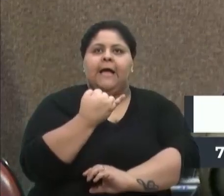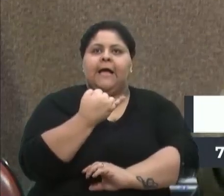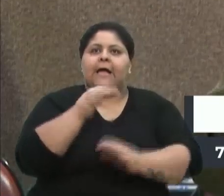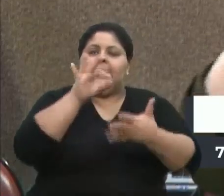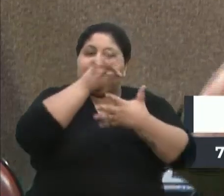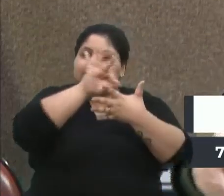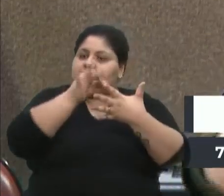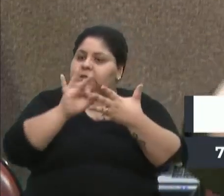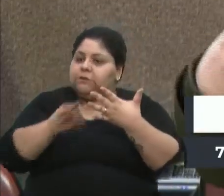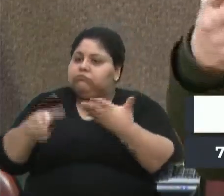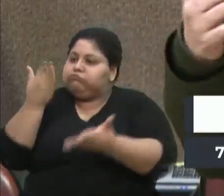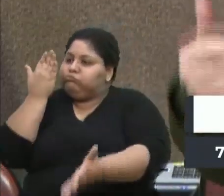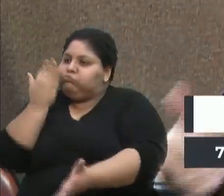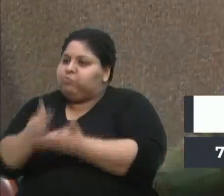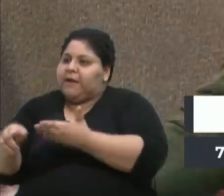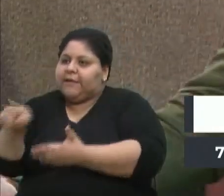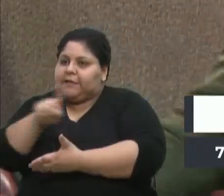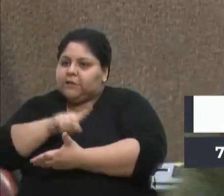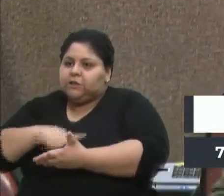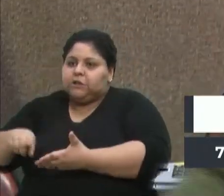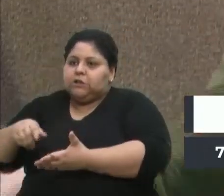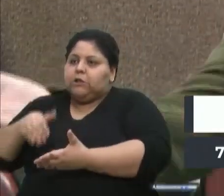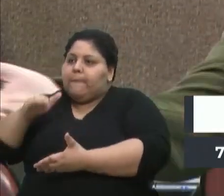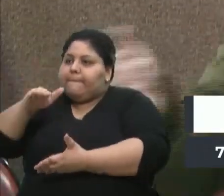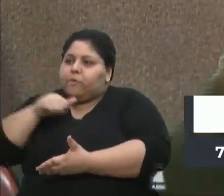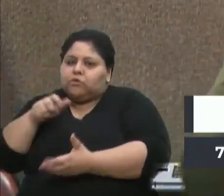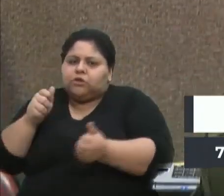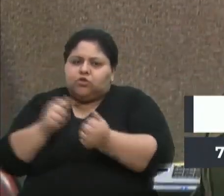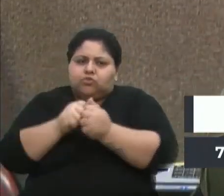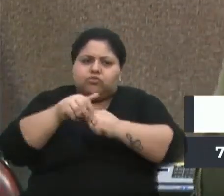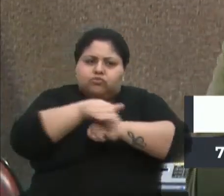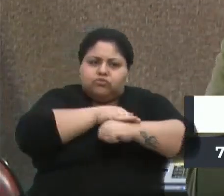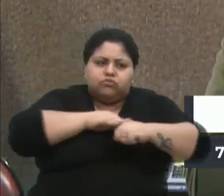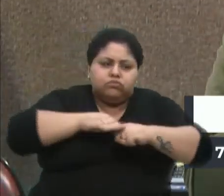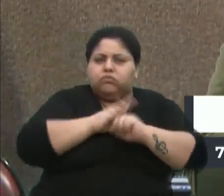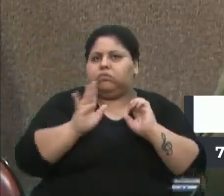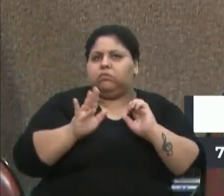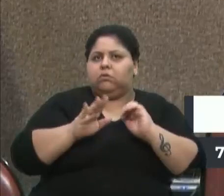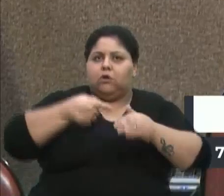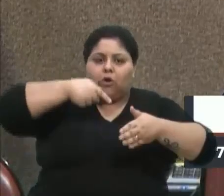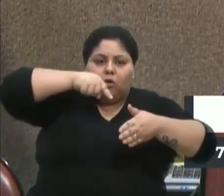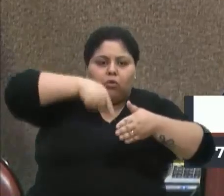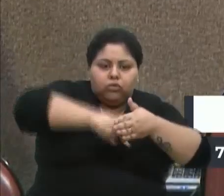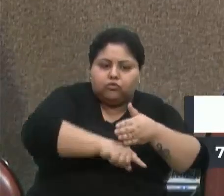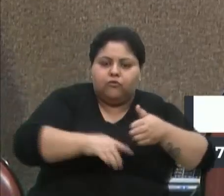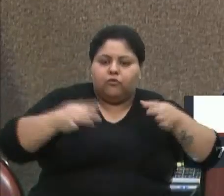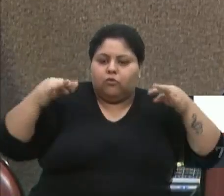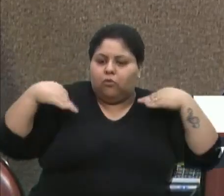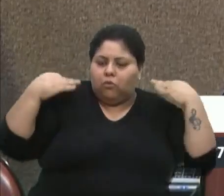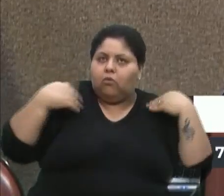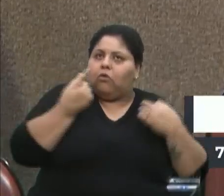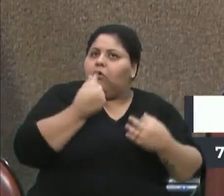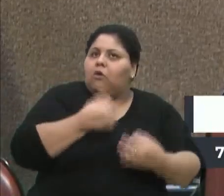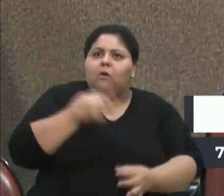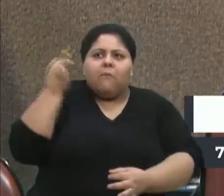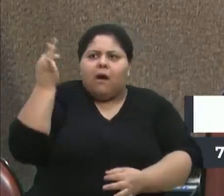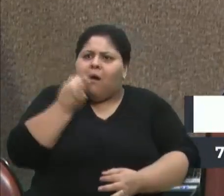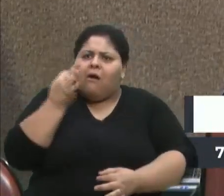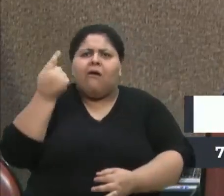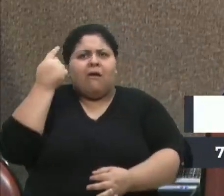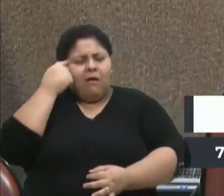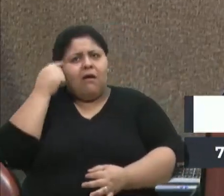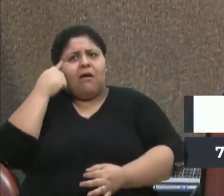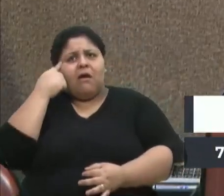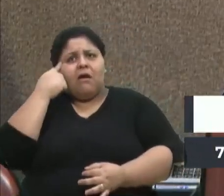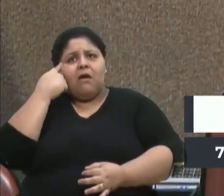vá atrás, busque, através de diálogo. A questão do fundo para o turismo é uma excelente ideia, vereador Felipe. E eu